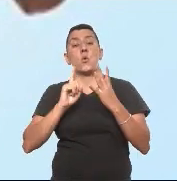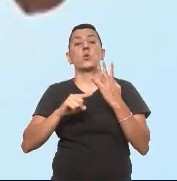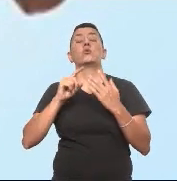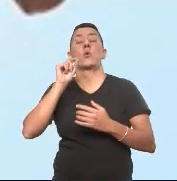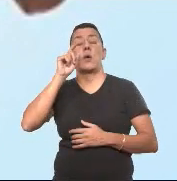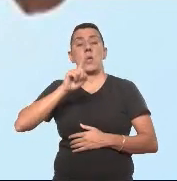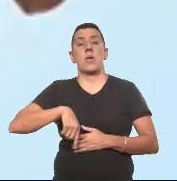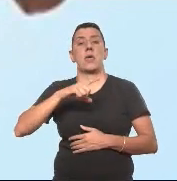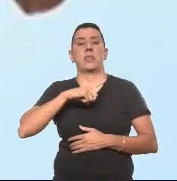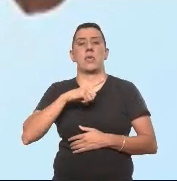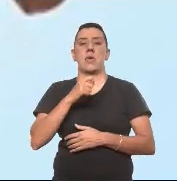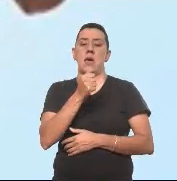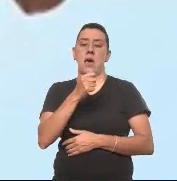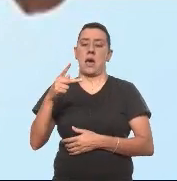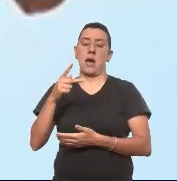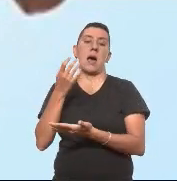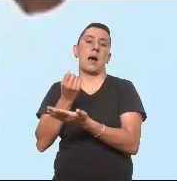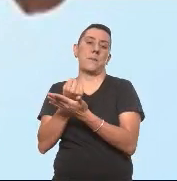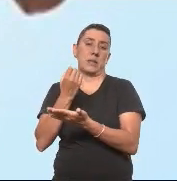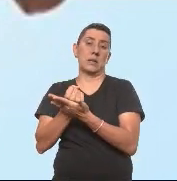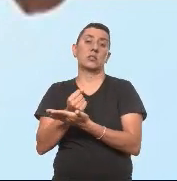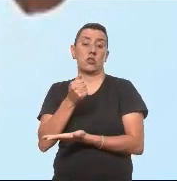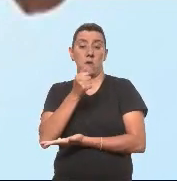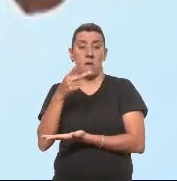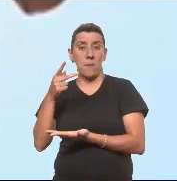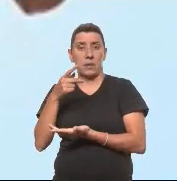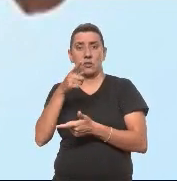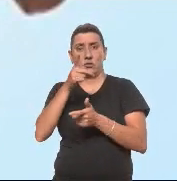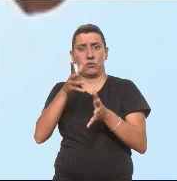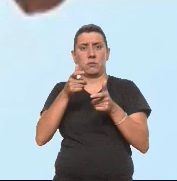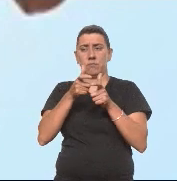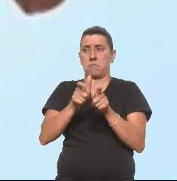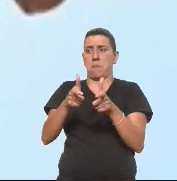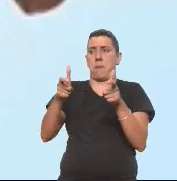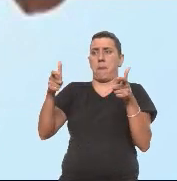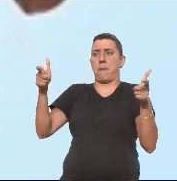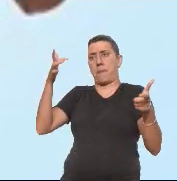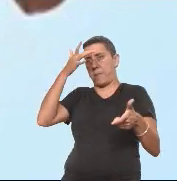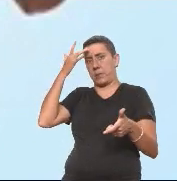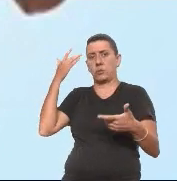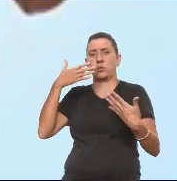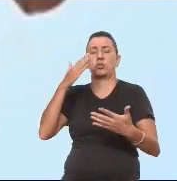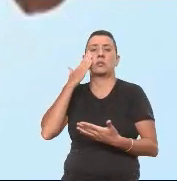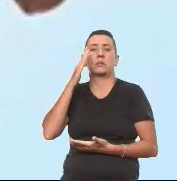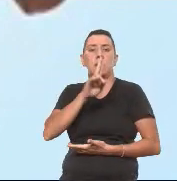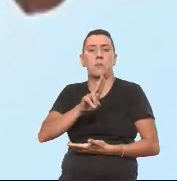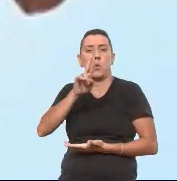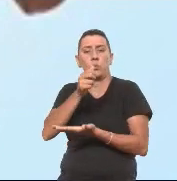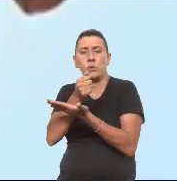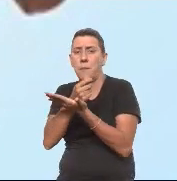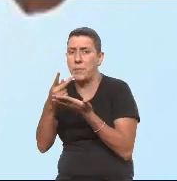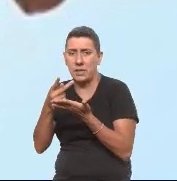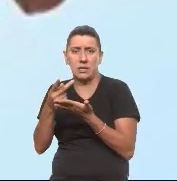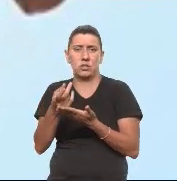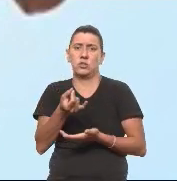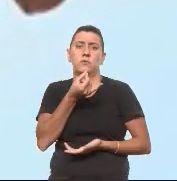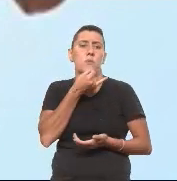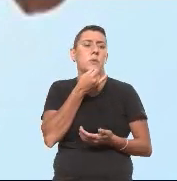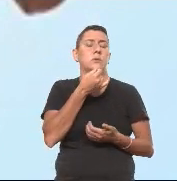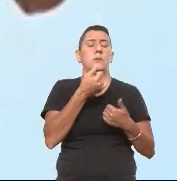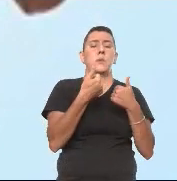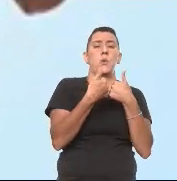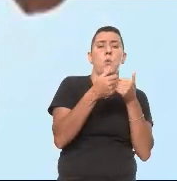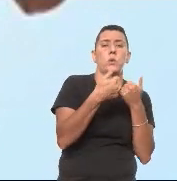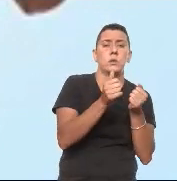eficiência são os aplicativos cada vez mais a gente vê o mundo hoje de aplicativos no celular seja para transporte privado